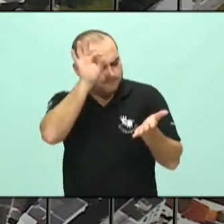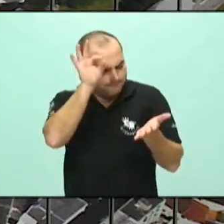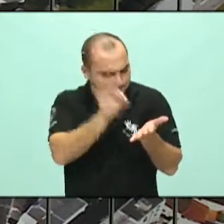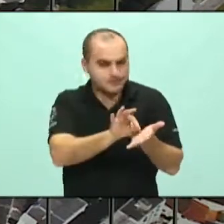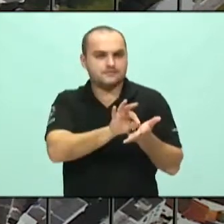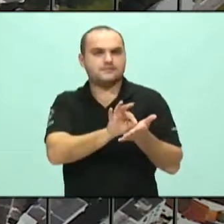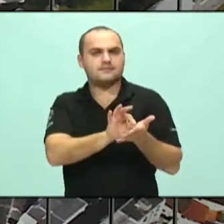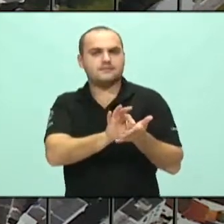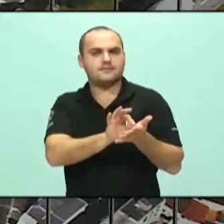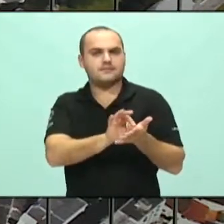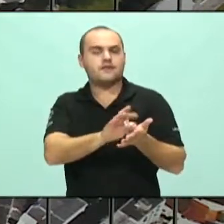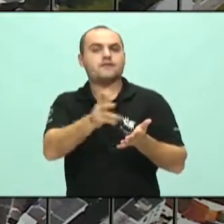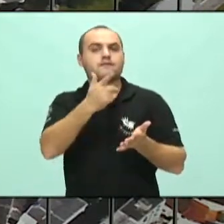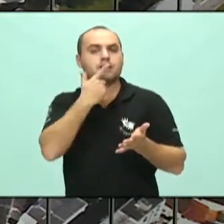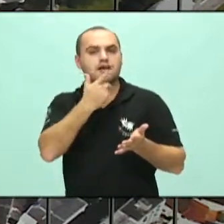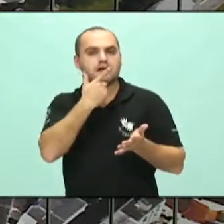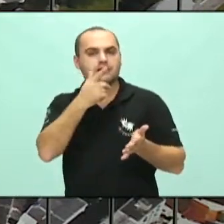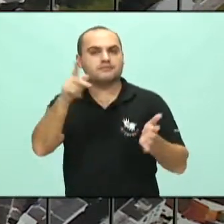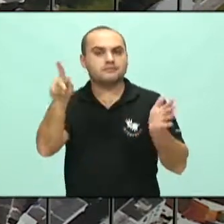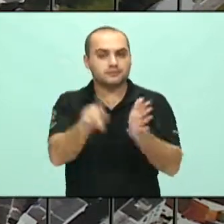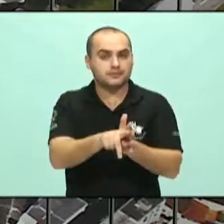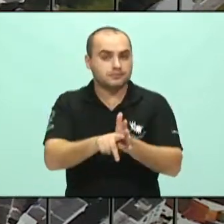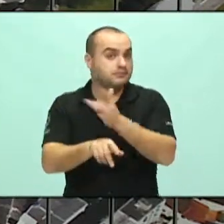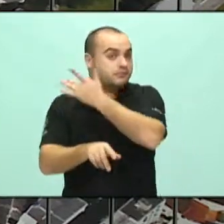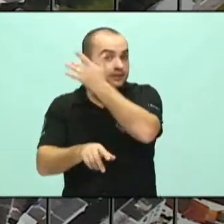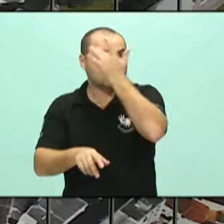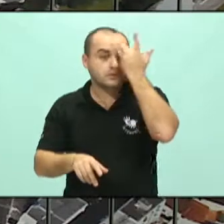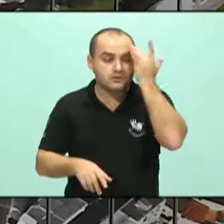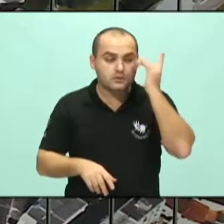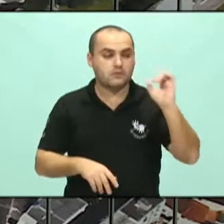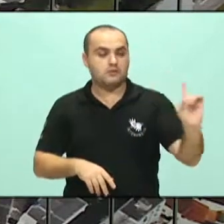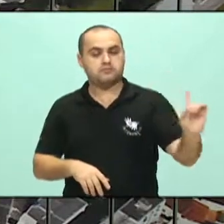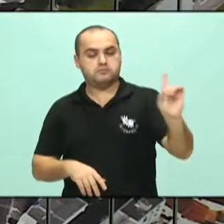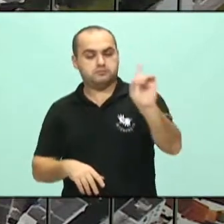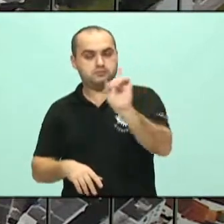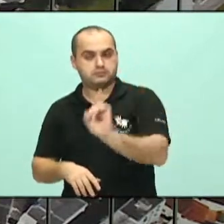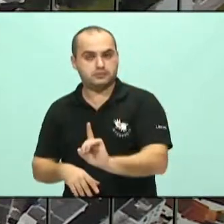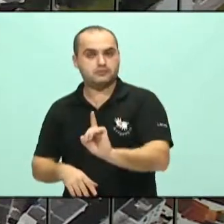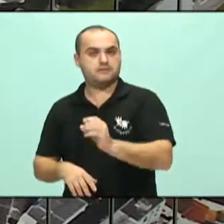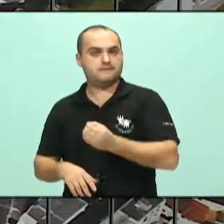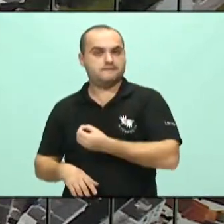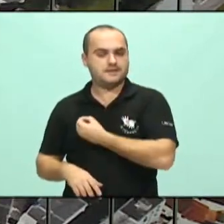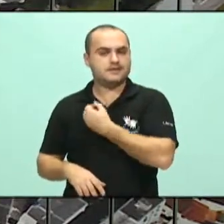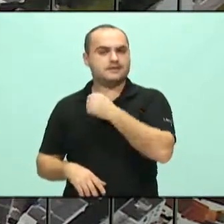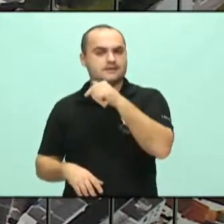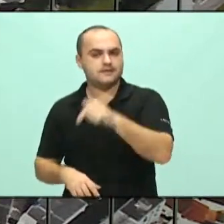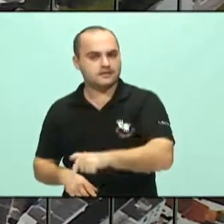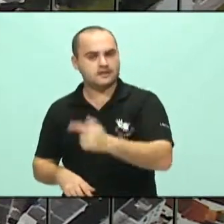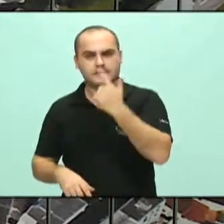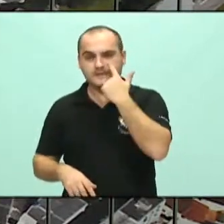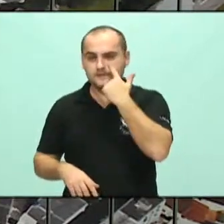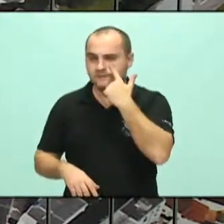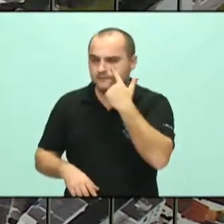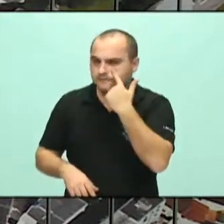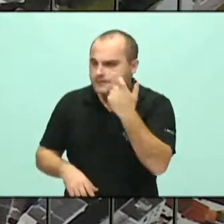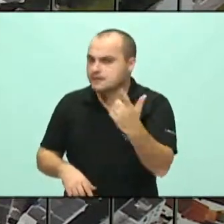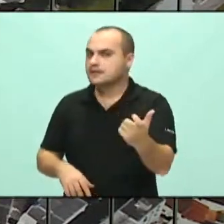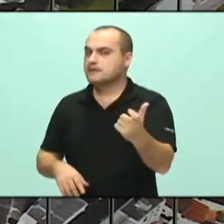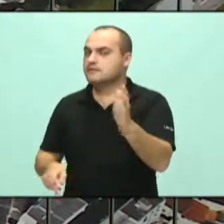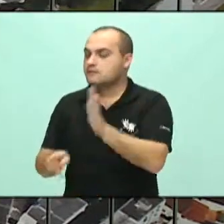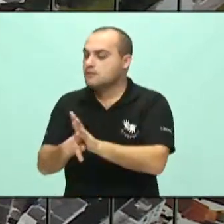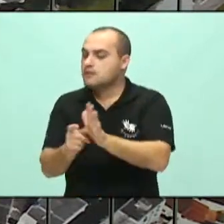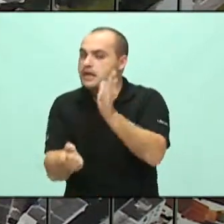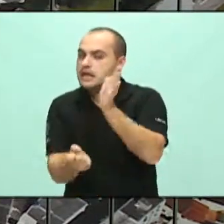afirmativa de alguém que tenha vindo para cá com a intenção de fundar